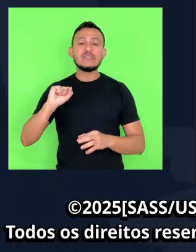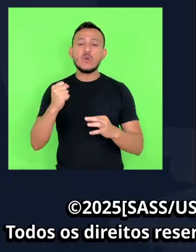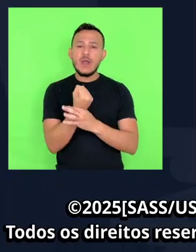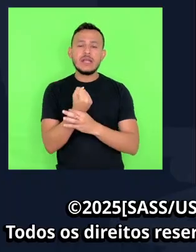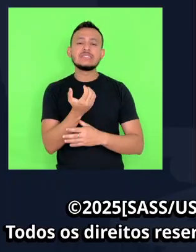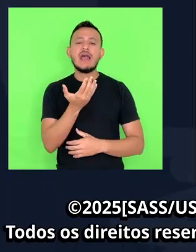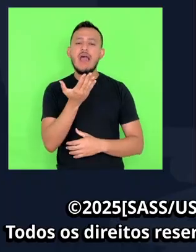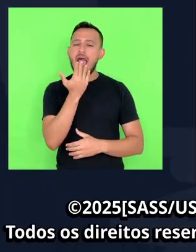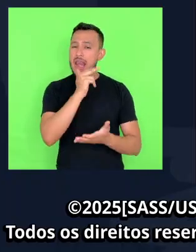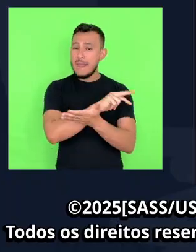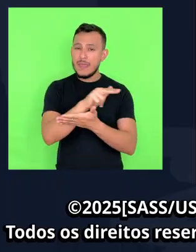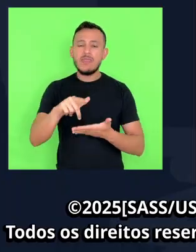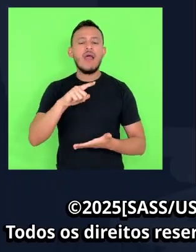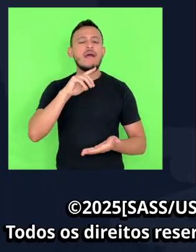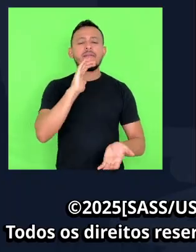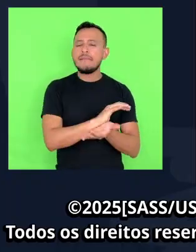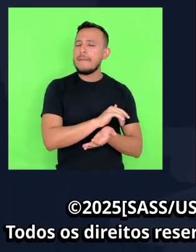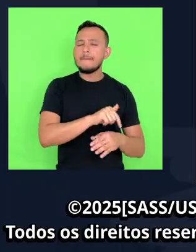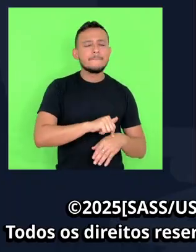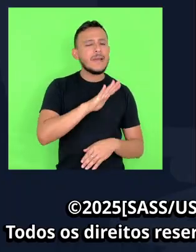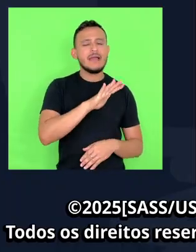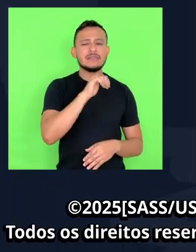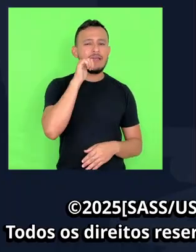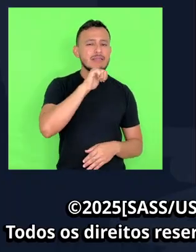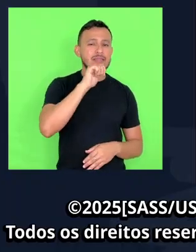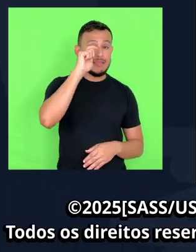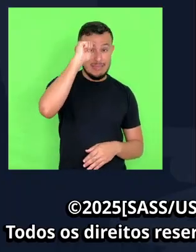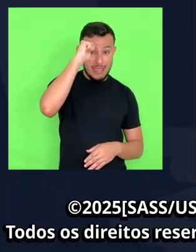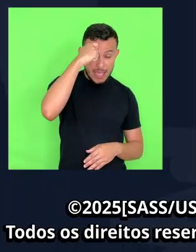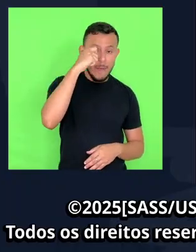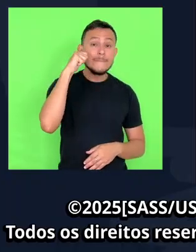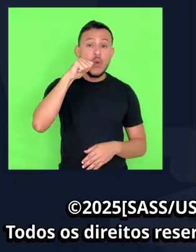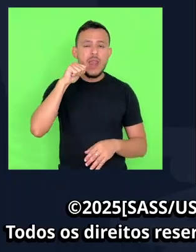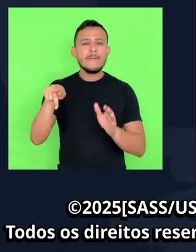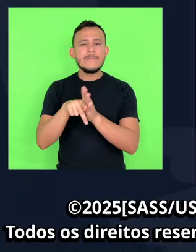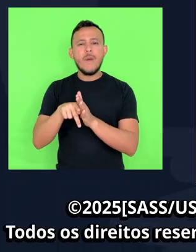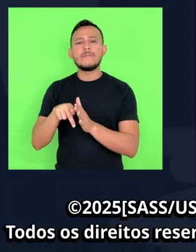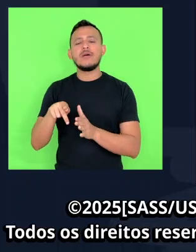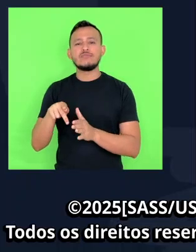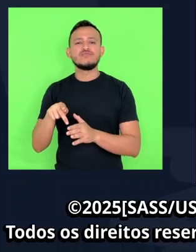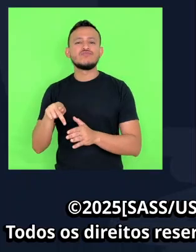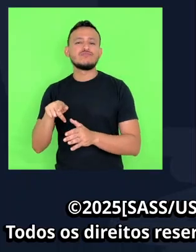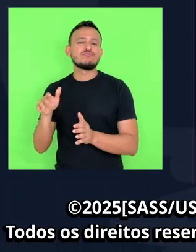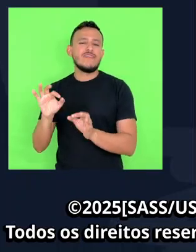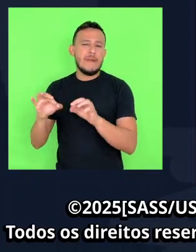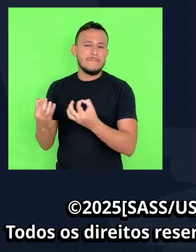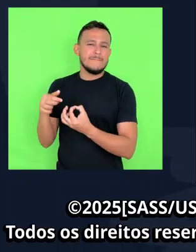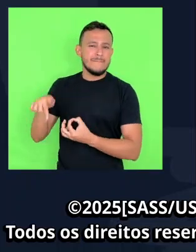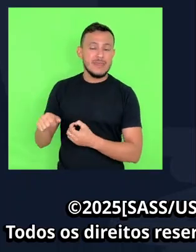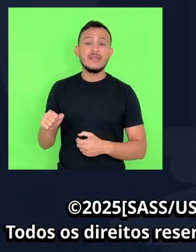alimentar afetam mais negros, mulheres chefes de família e,